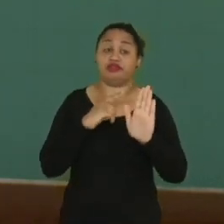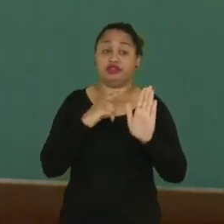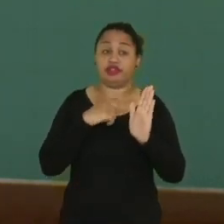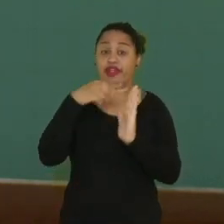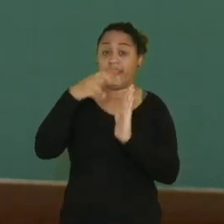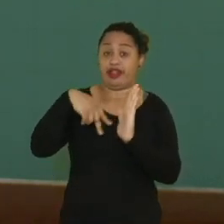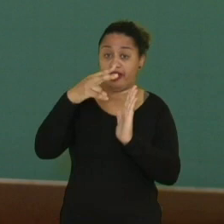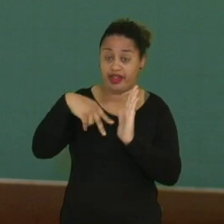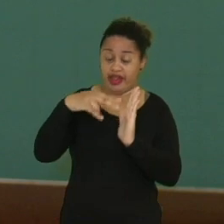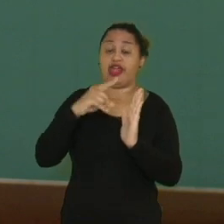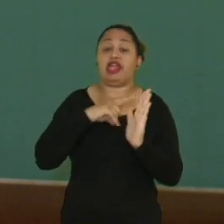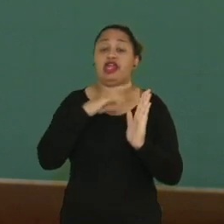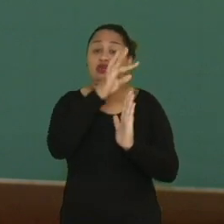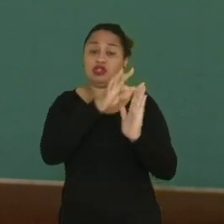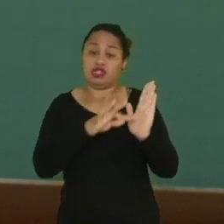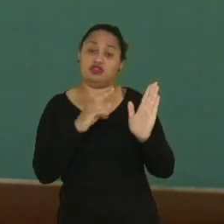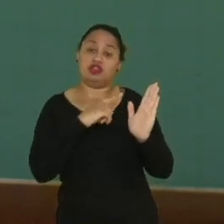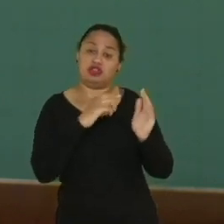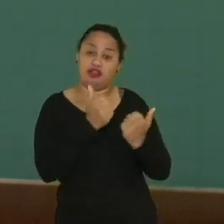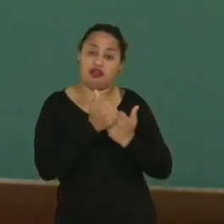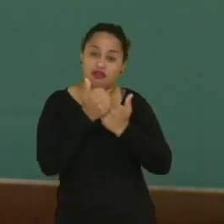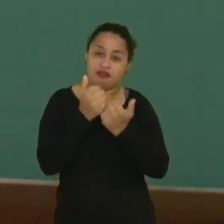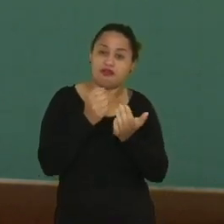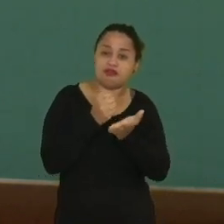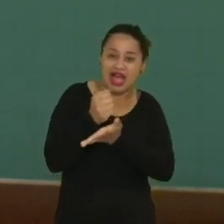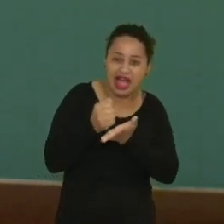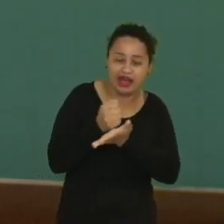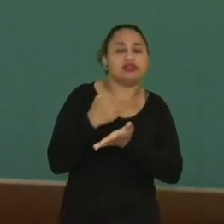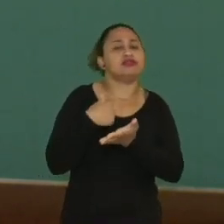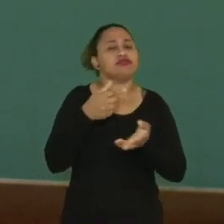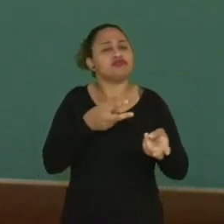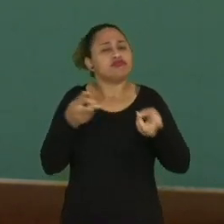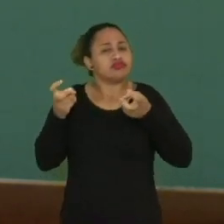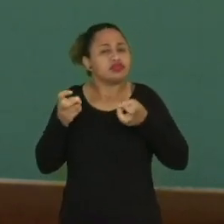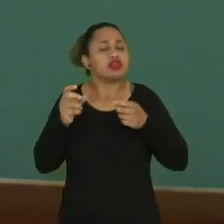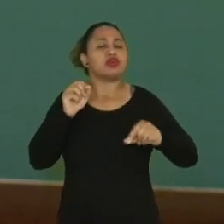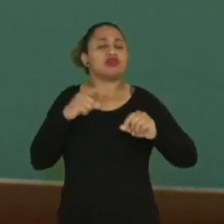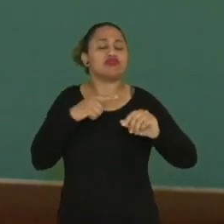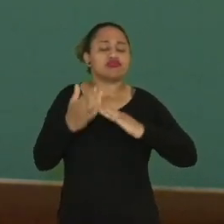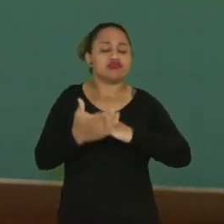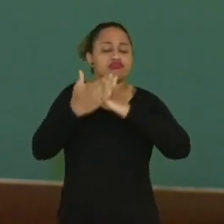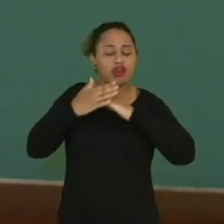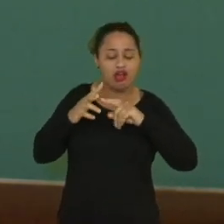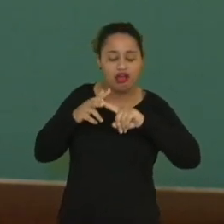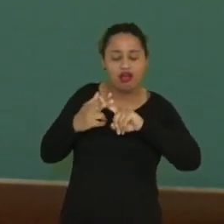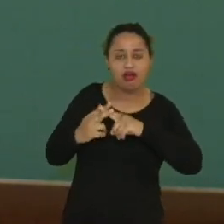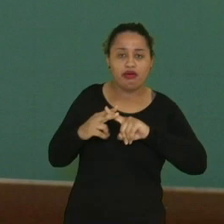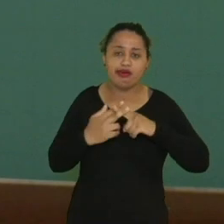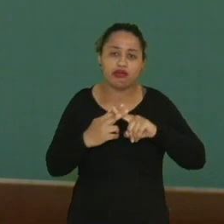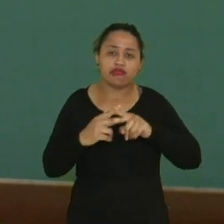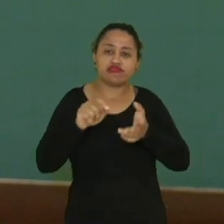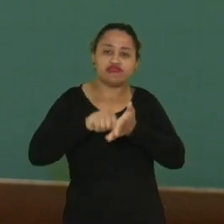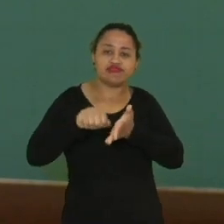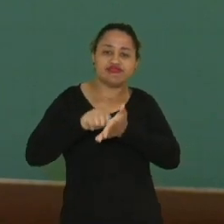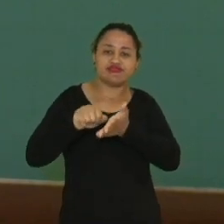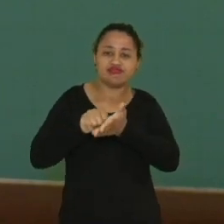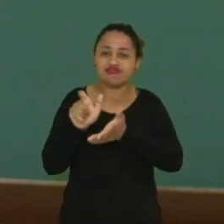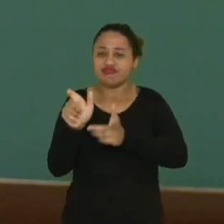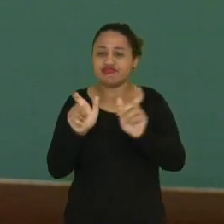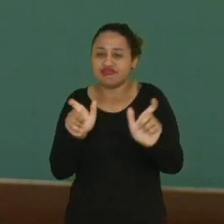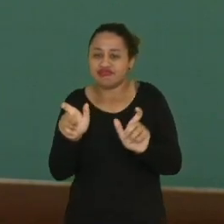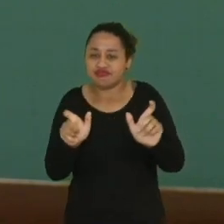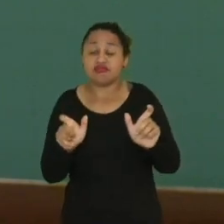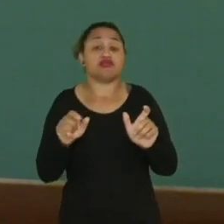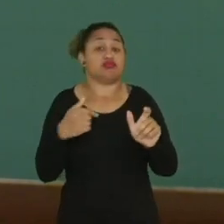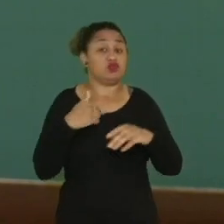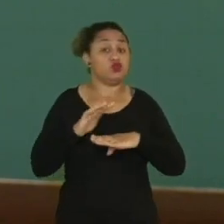textos motivadores. Você vai perceber que você tem até um auxílio de correção ortográfica, né? De um impulso